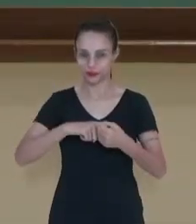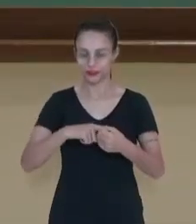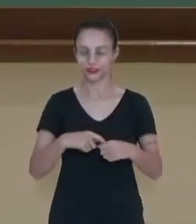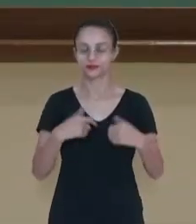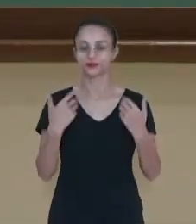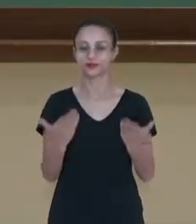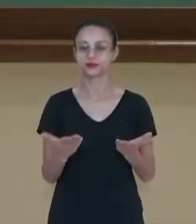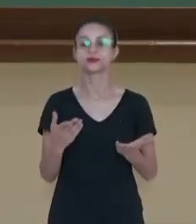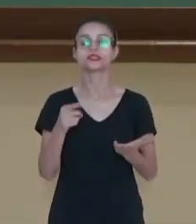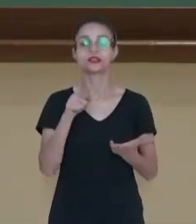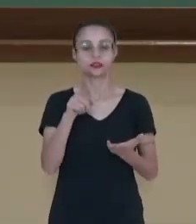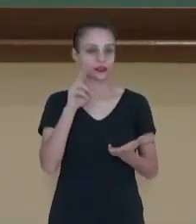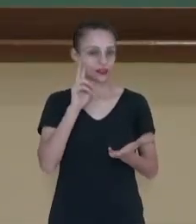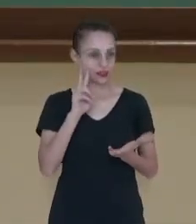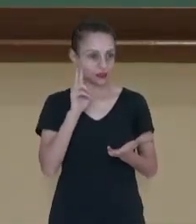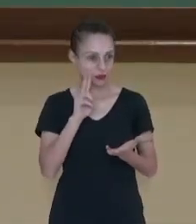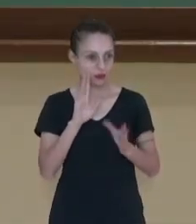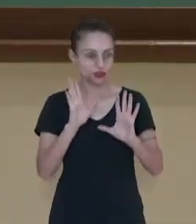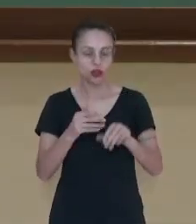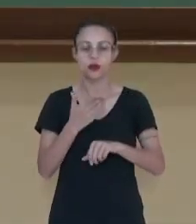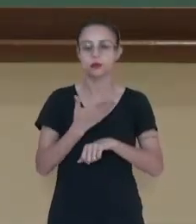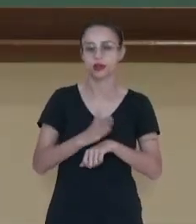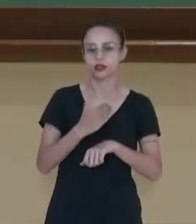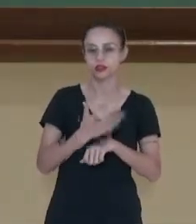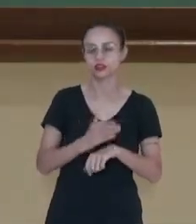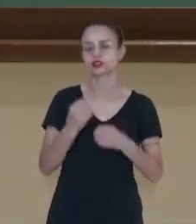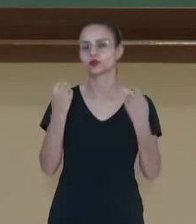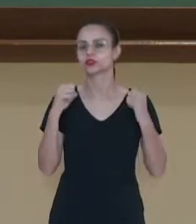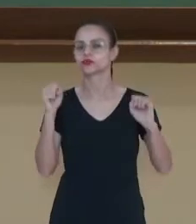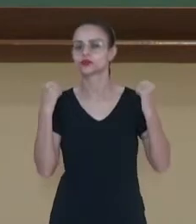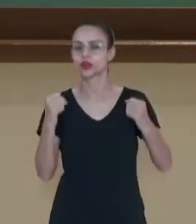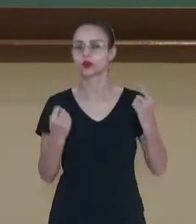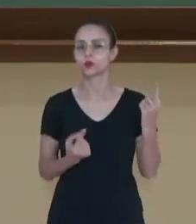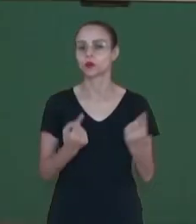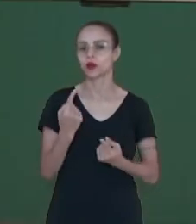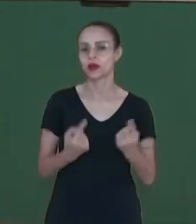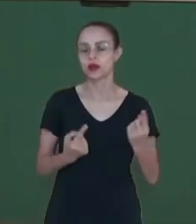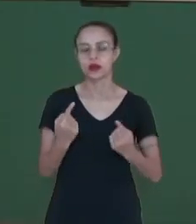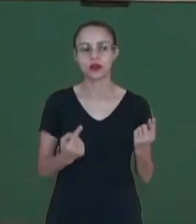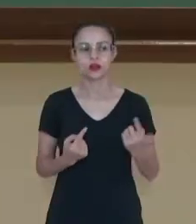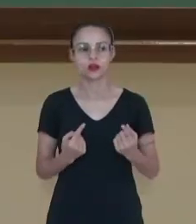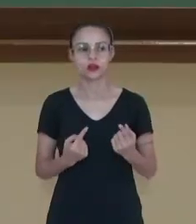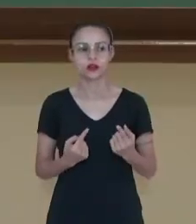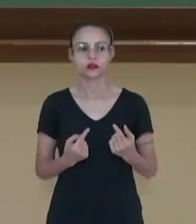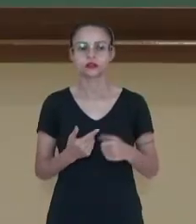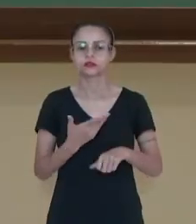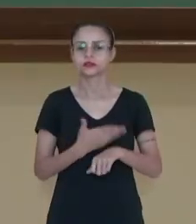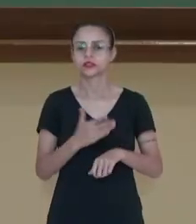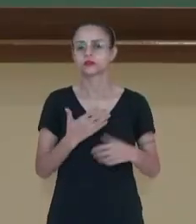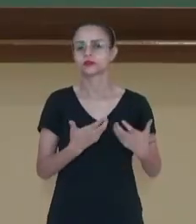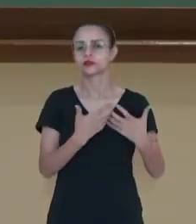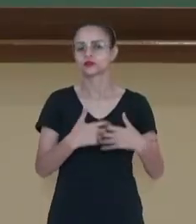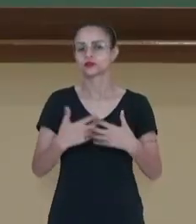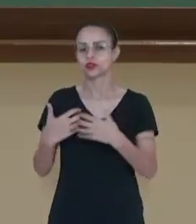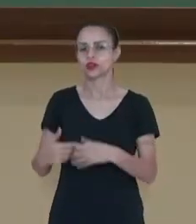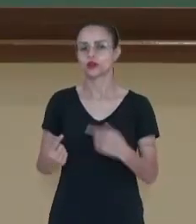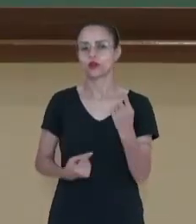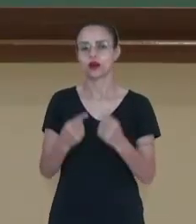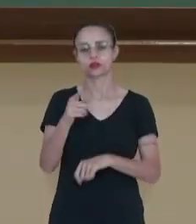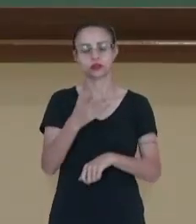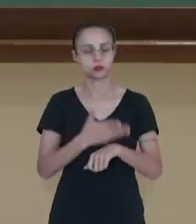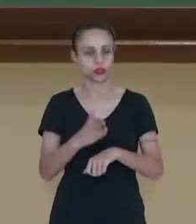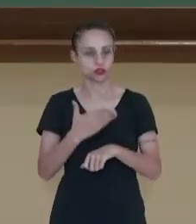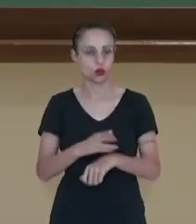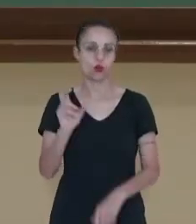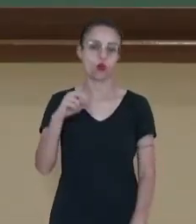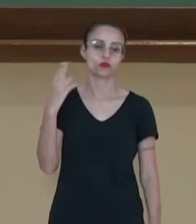pessoas. E aí, lembraram? Vocês praticam algum tipo de atividade ali, treinamento funcional? Qual atividade que vocês praticam? Ou vocês